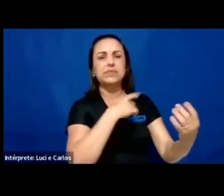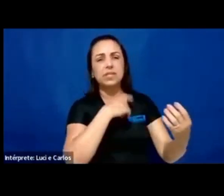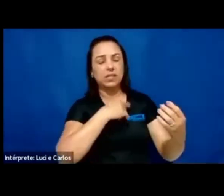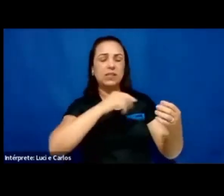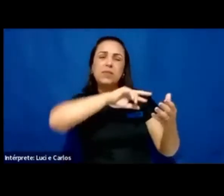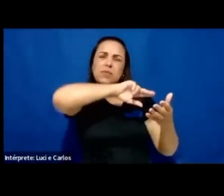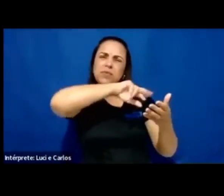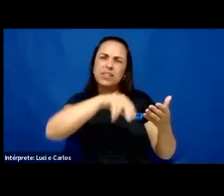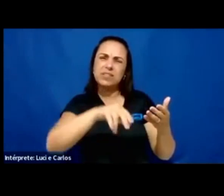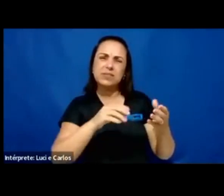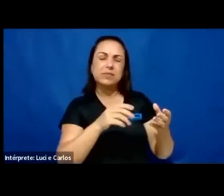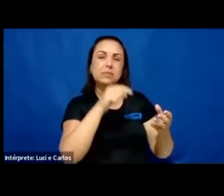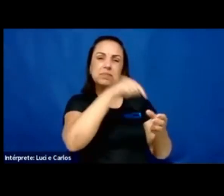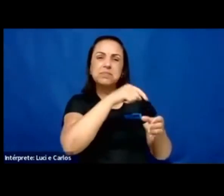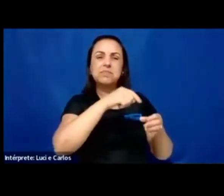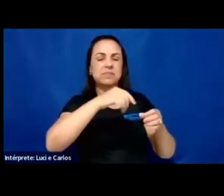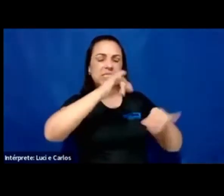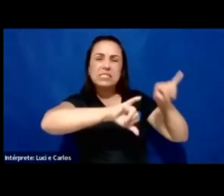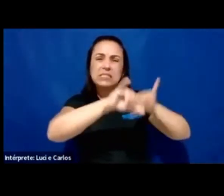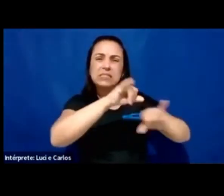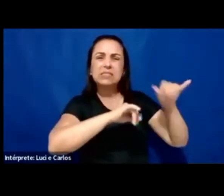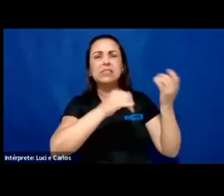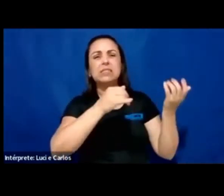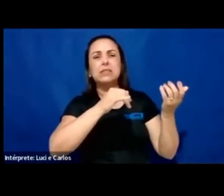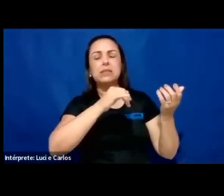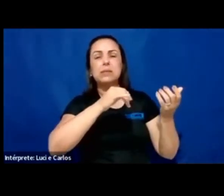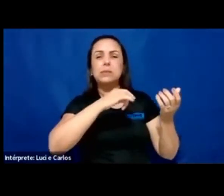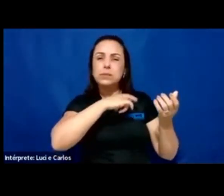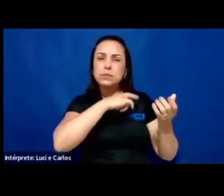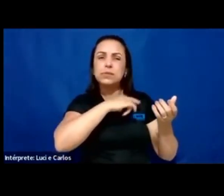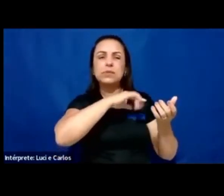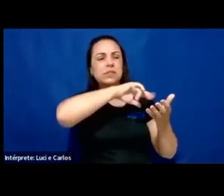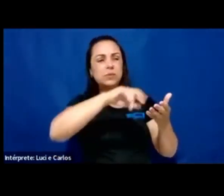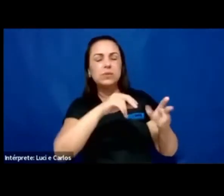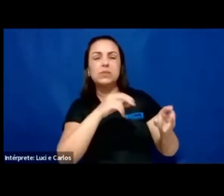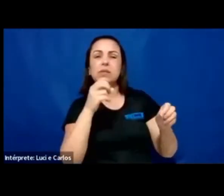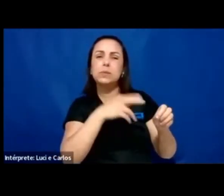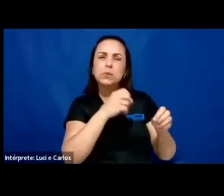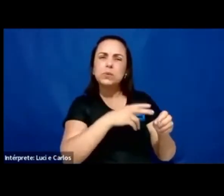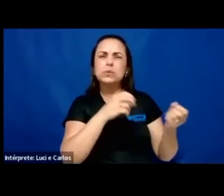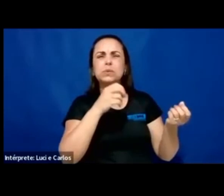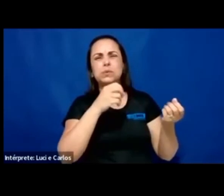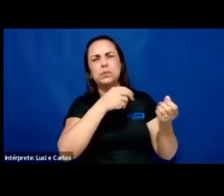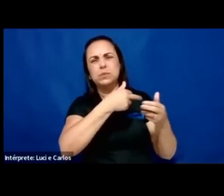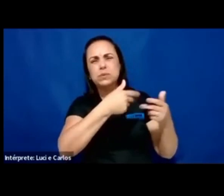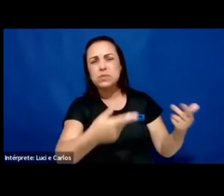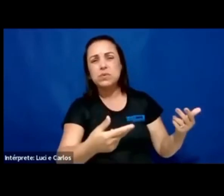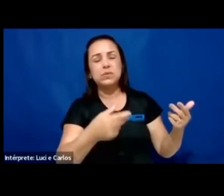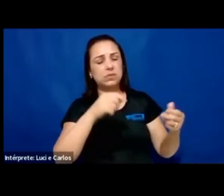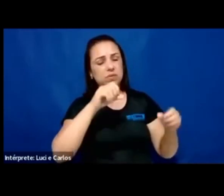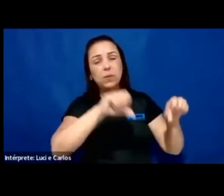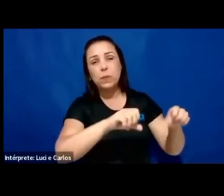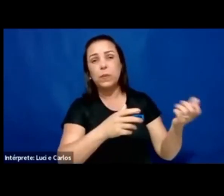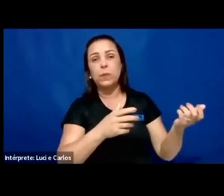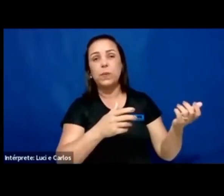Se vocês não tiverem esse conceito de que a água, a alimentação que vocês estão ingerindo, vocês estão um